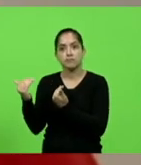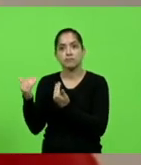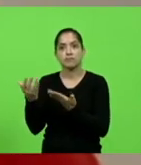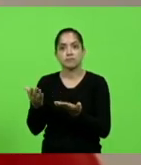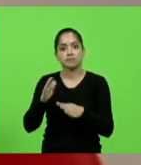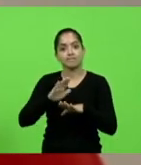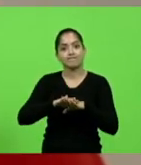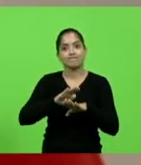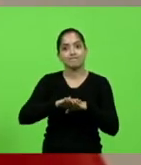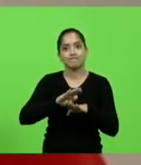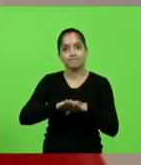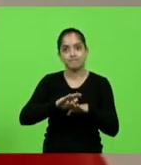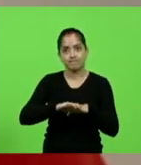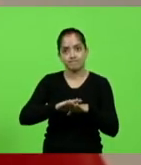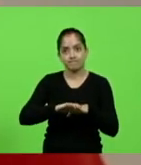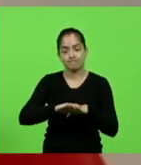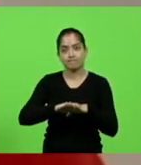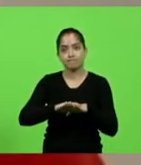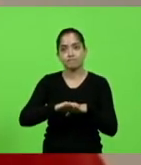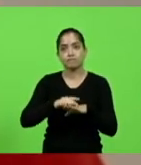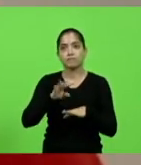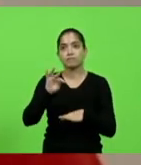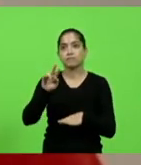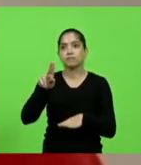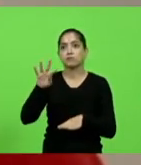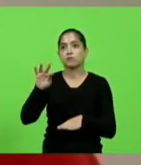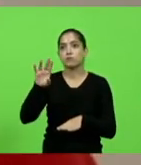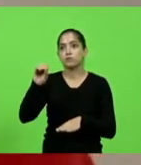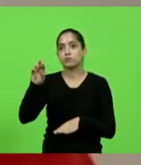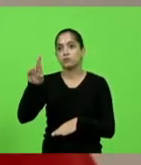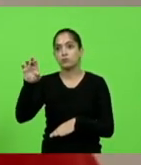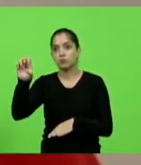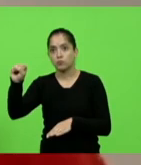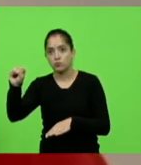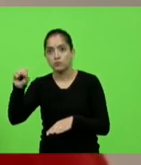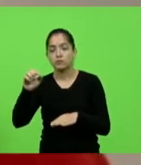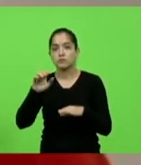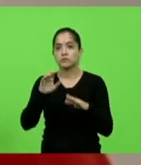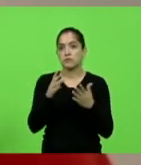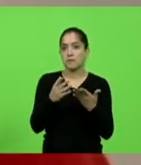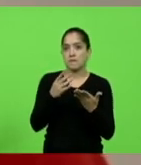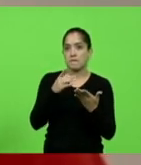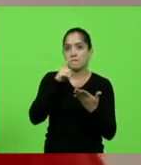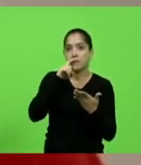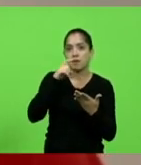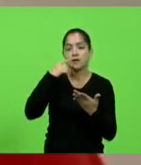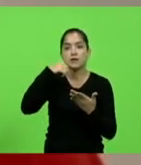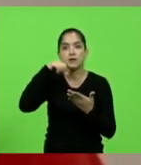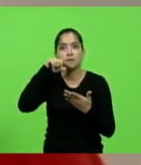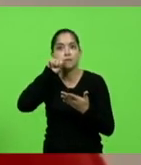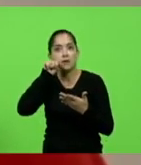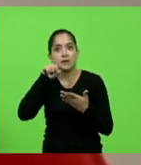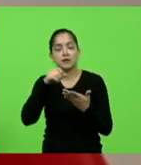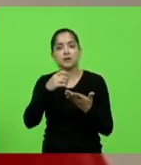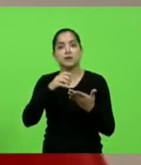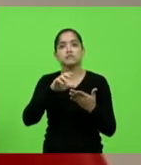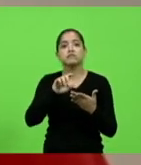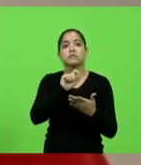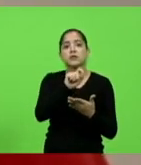tutores. Porque está escrito lá, pais ou tutores. Quem serão esses